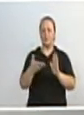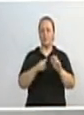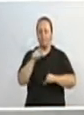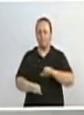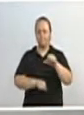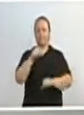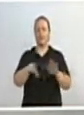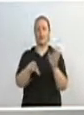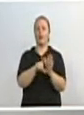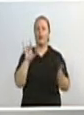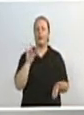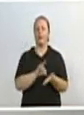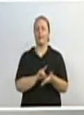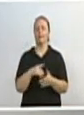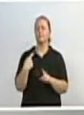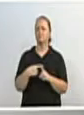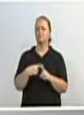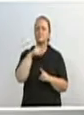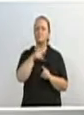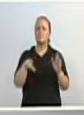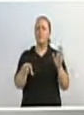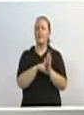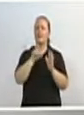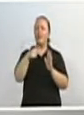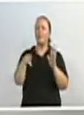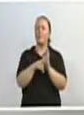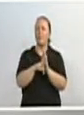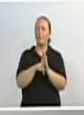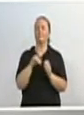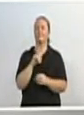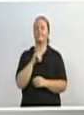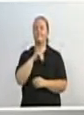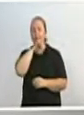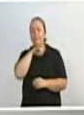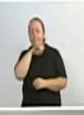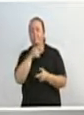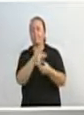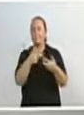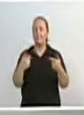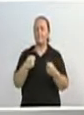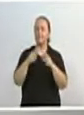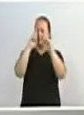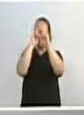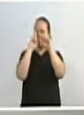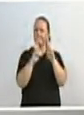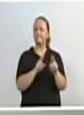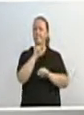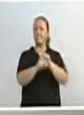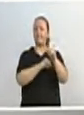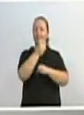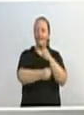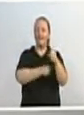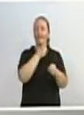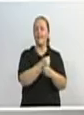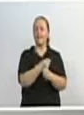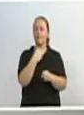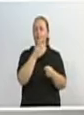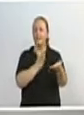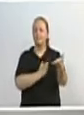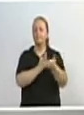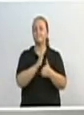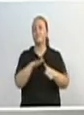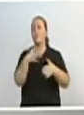que, por se tratar de questões tributárias, teria que respeitar o princípio da anuidade e precisaria necessariamente ser aprovada no ano de 2015